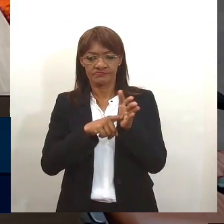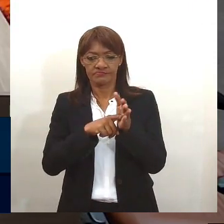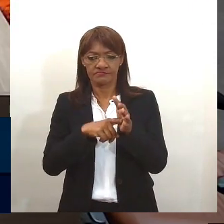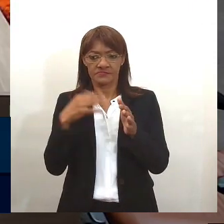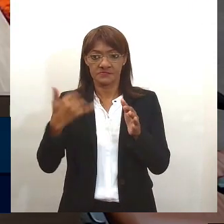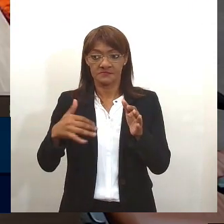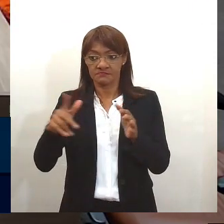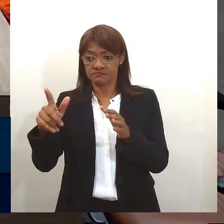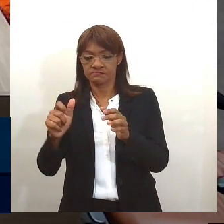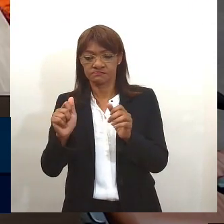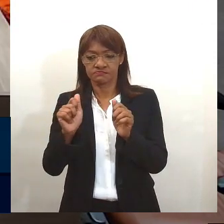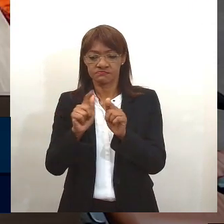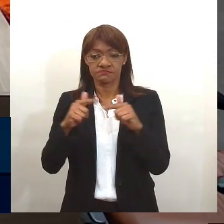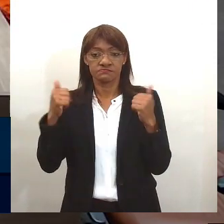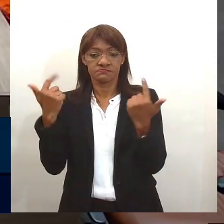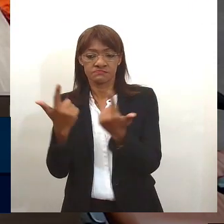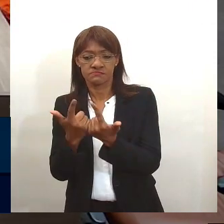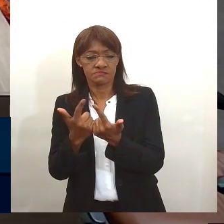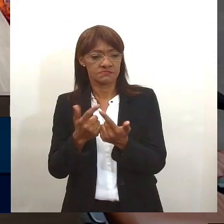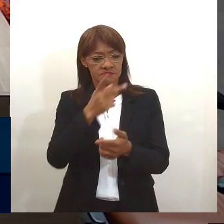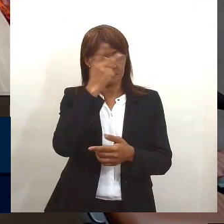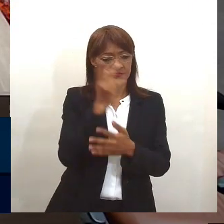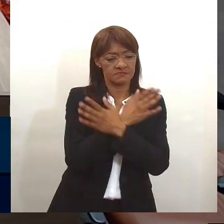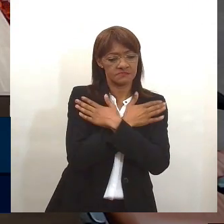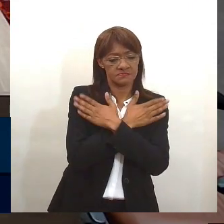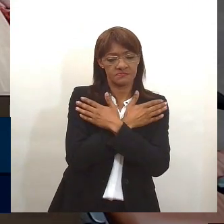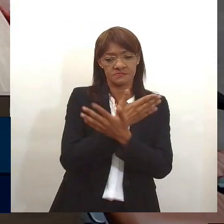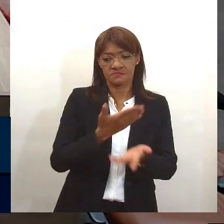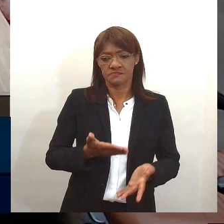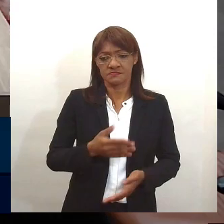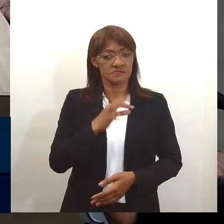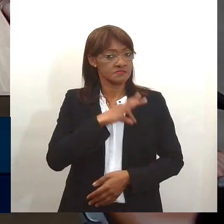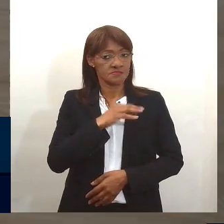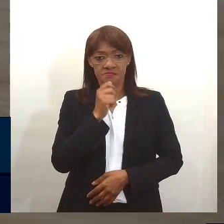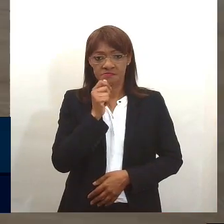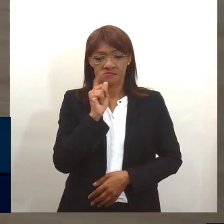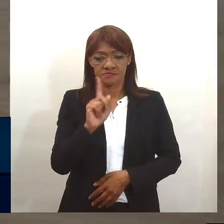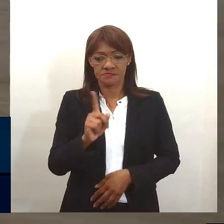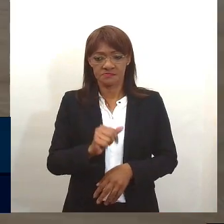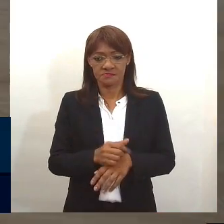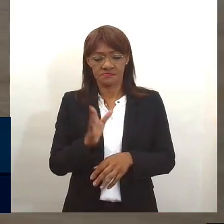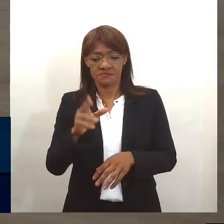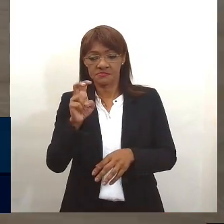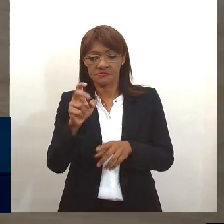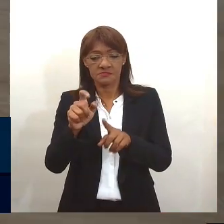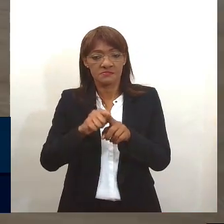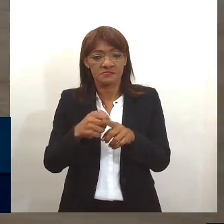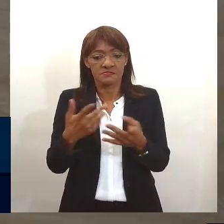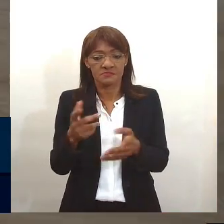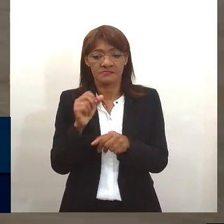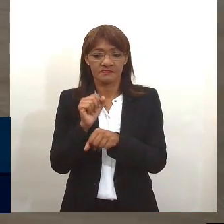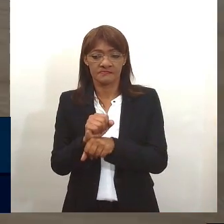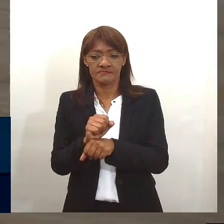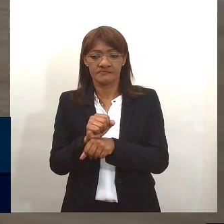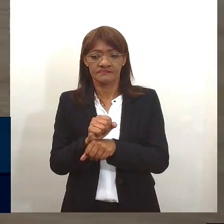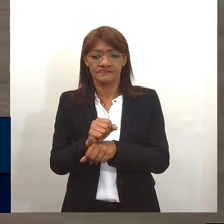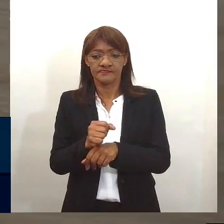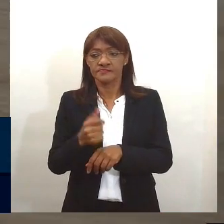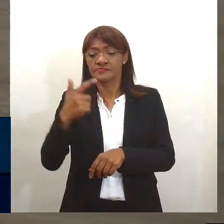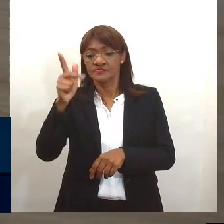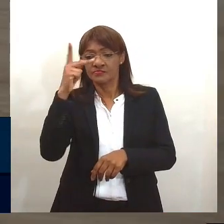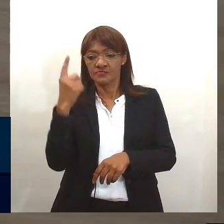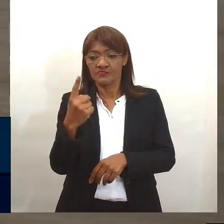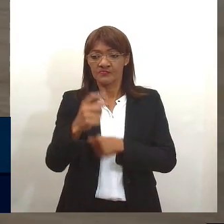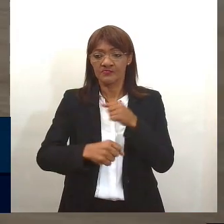desempregadas porque não recebiam salários há mais de 5 meses, os fornecedores não recebiam há mais de 1 ano. E aí, quando o fornecedor não recebe,